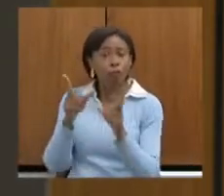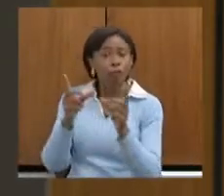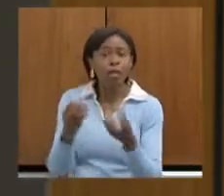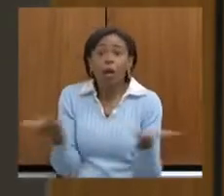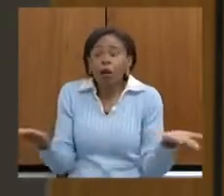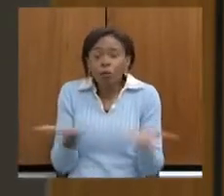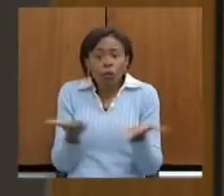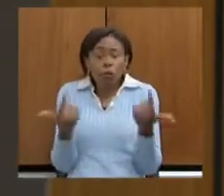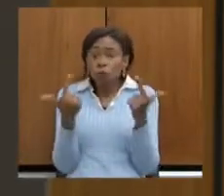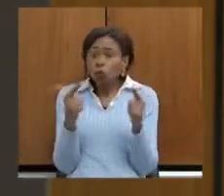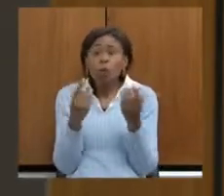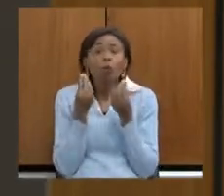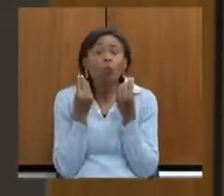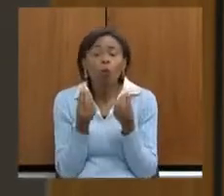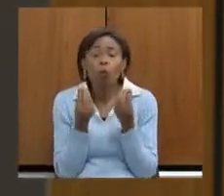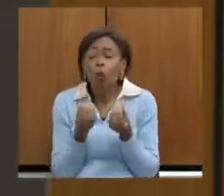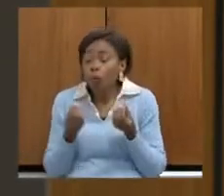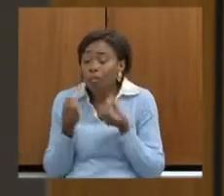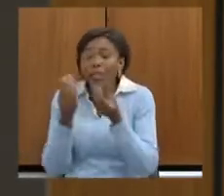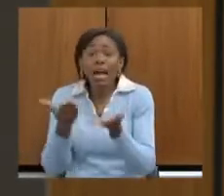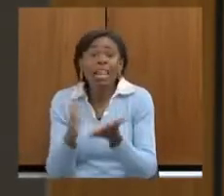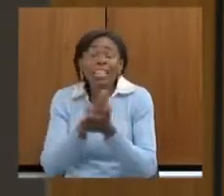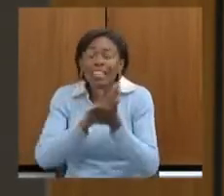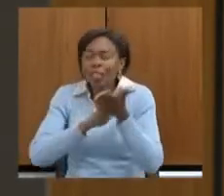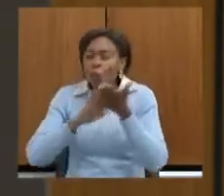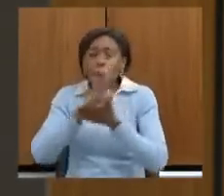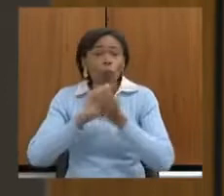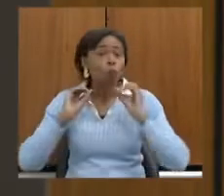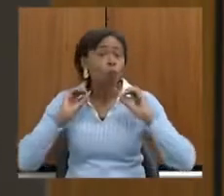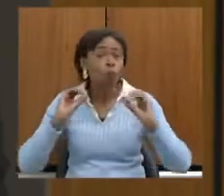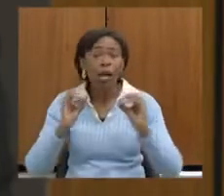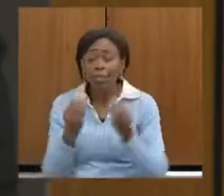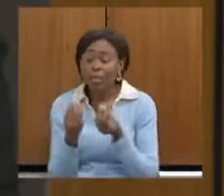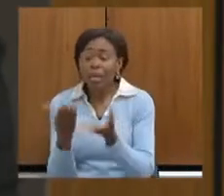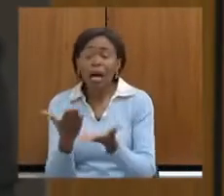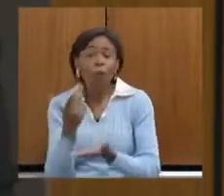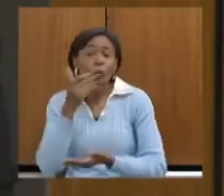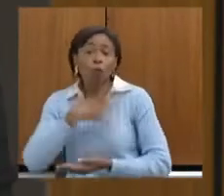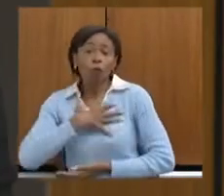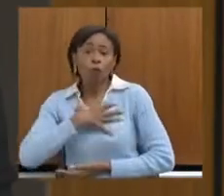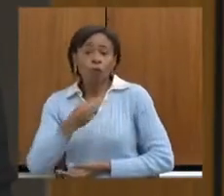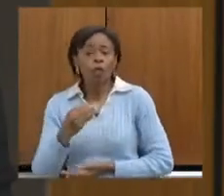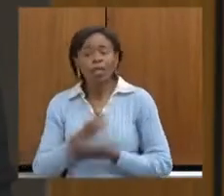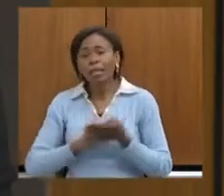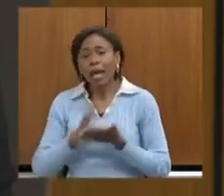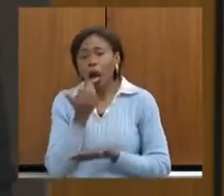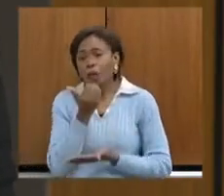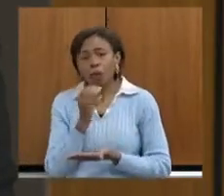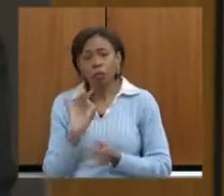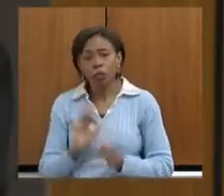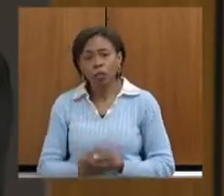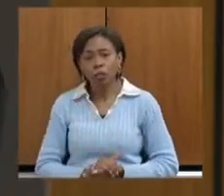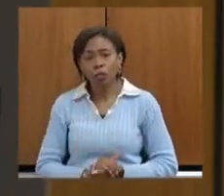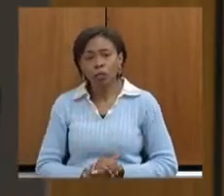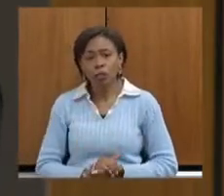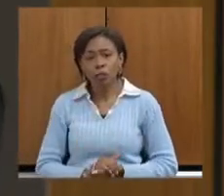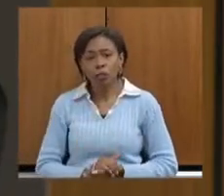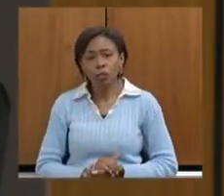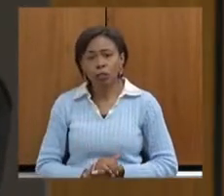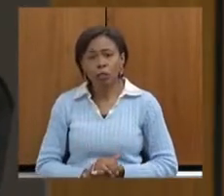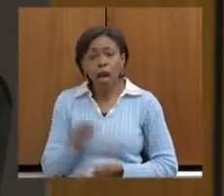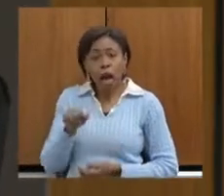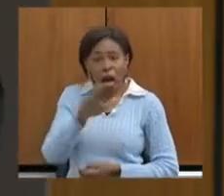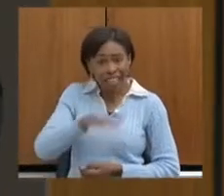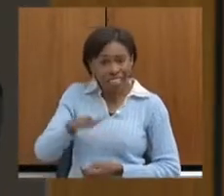não tenho condições de levar uma banana e não uma cama para o seu filho chupar e eu vi aquela